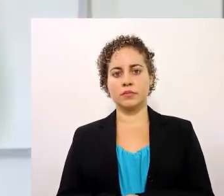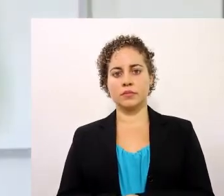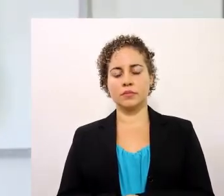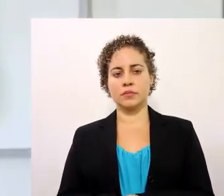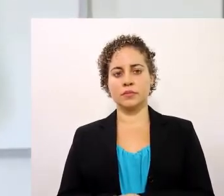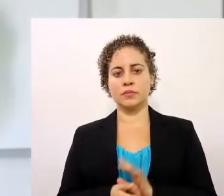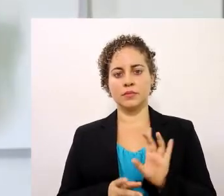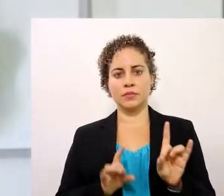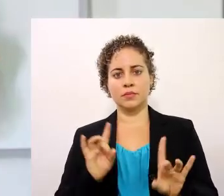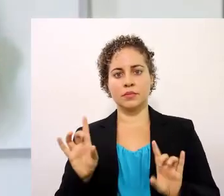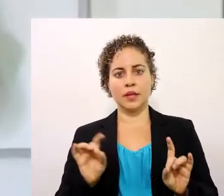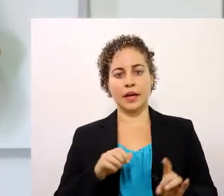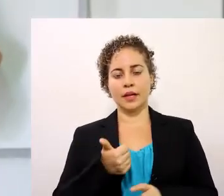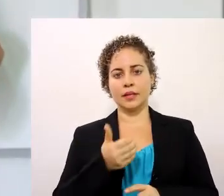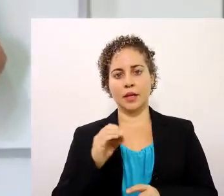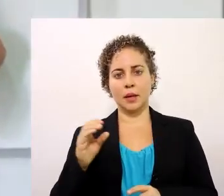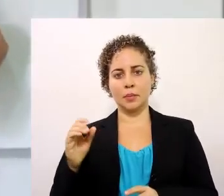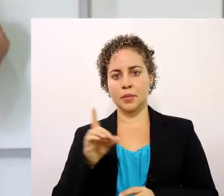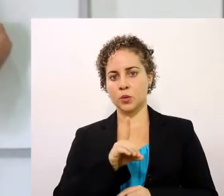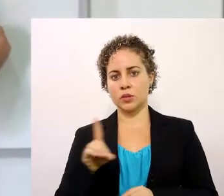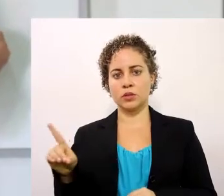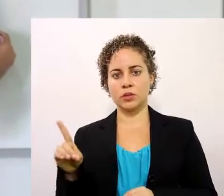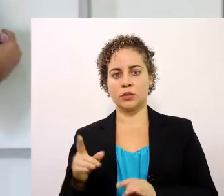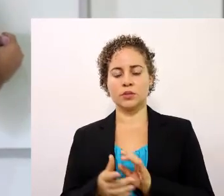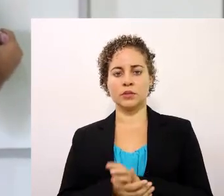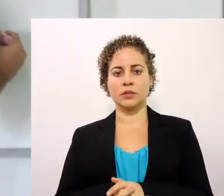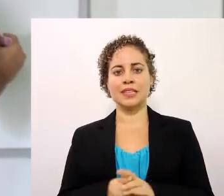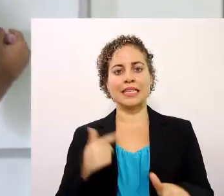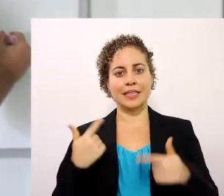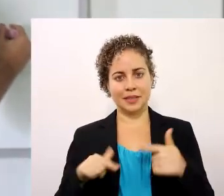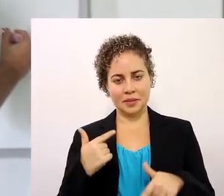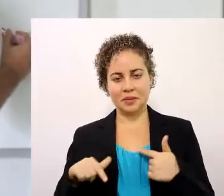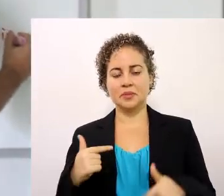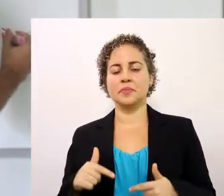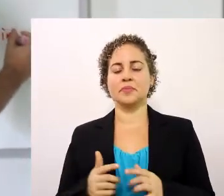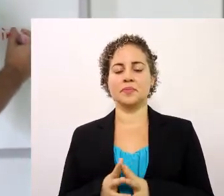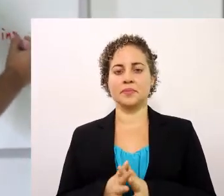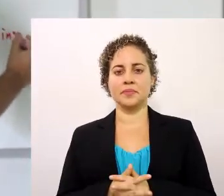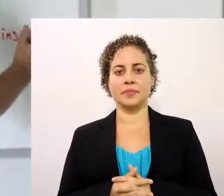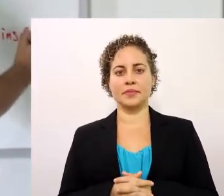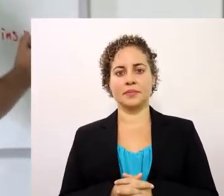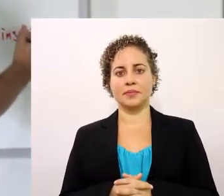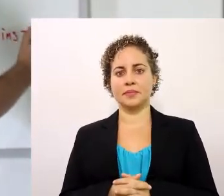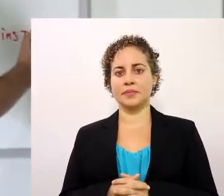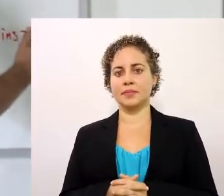por cada 1000 dias trabalhados.